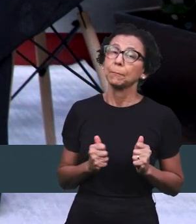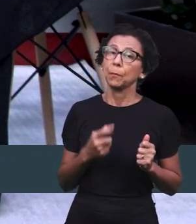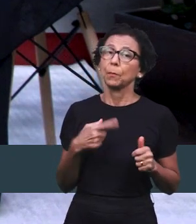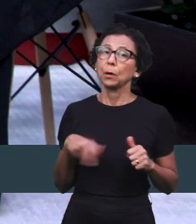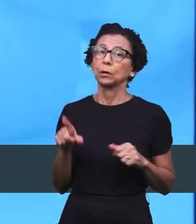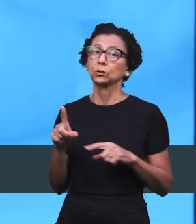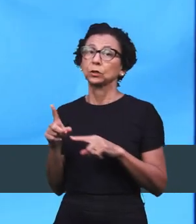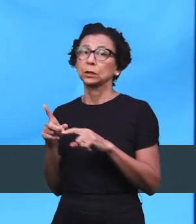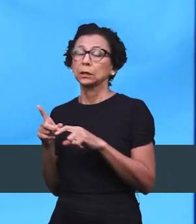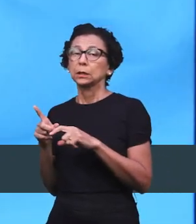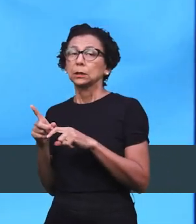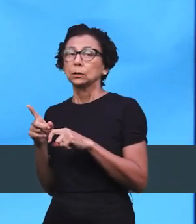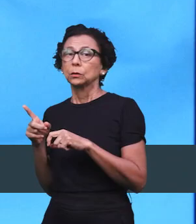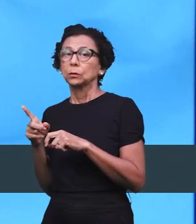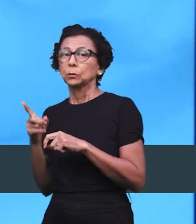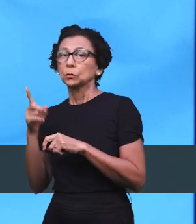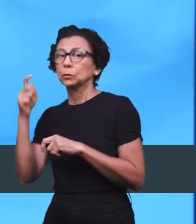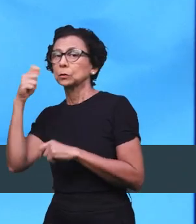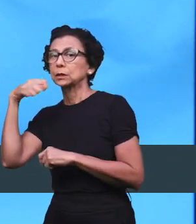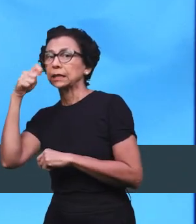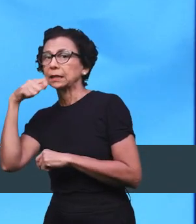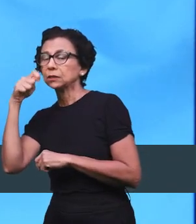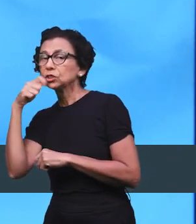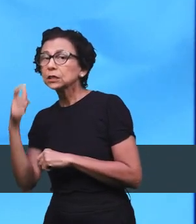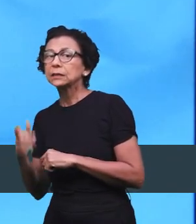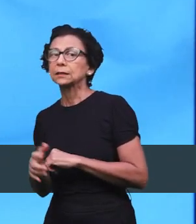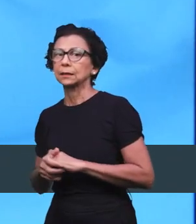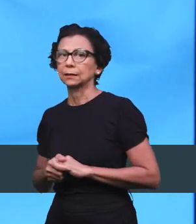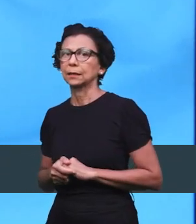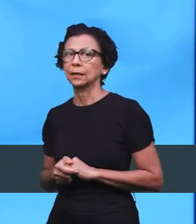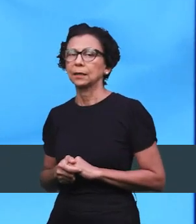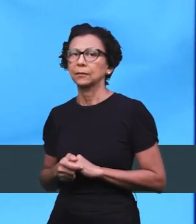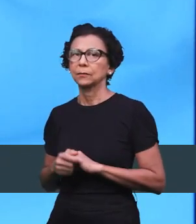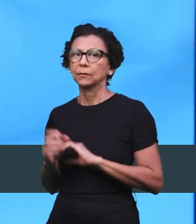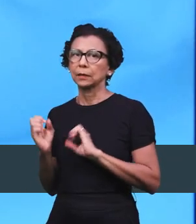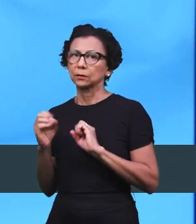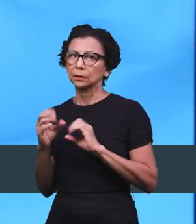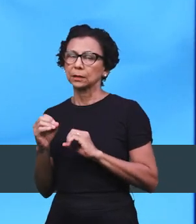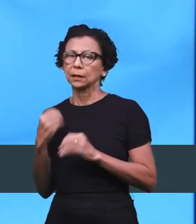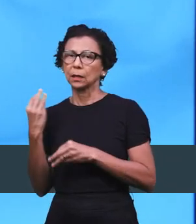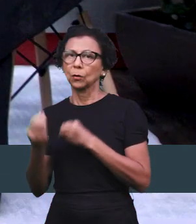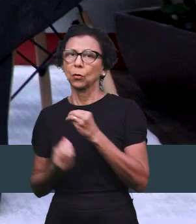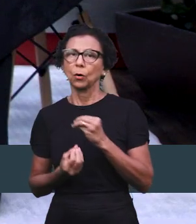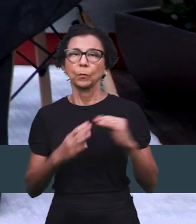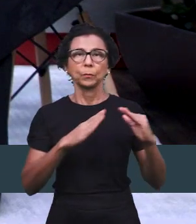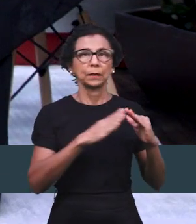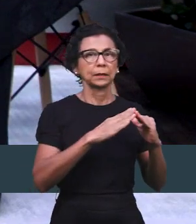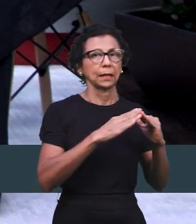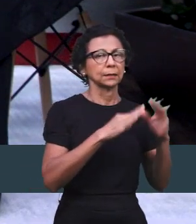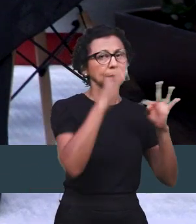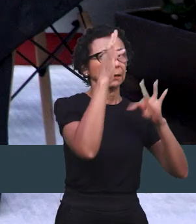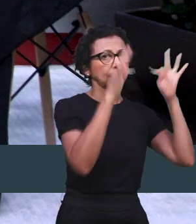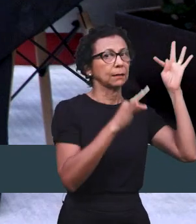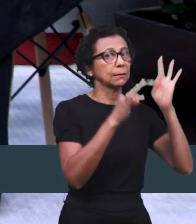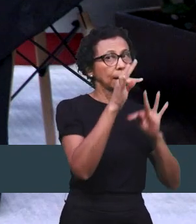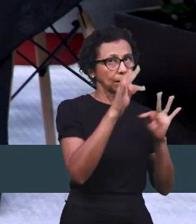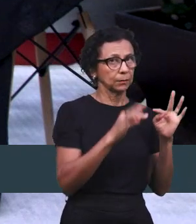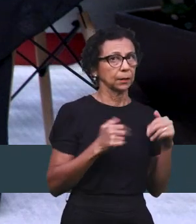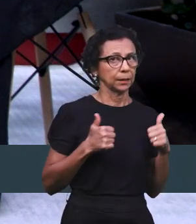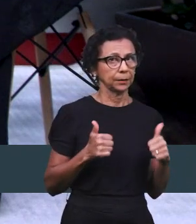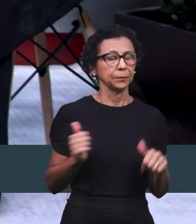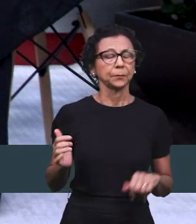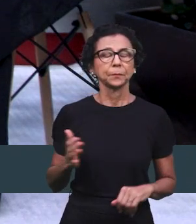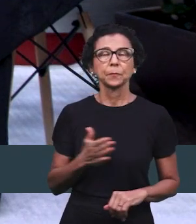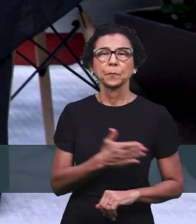cuidados em casa, sobre tipo de escova e pasta de dente. O que vocês recomendam? Olha, sempre a escova de dente precisa ser